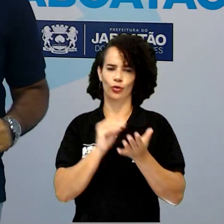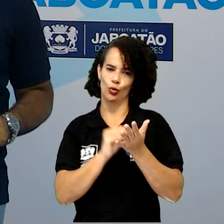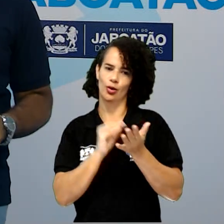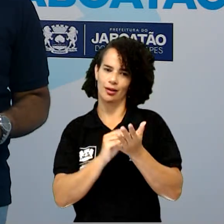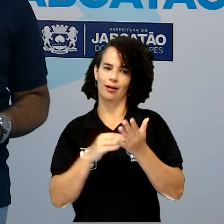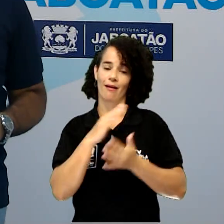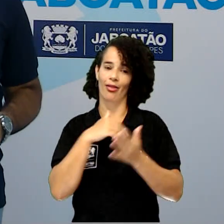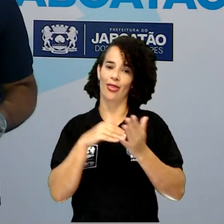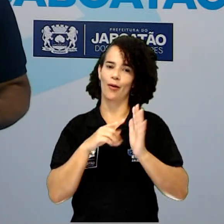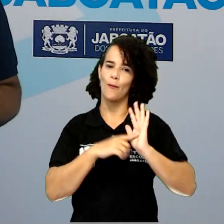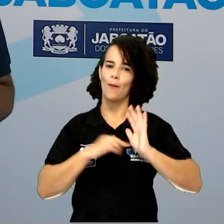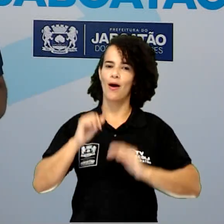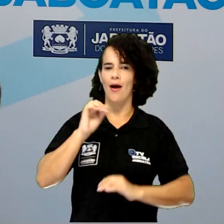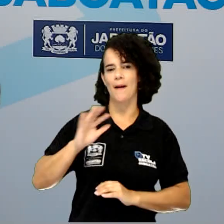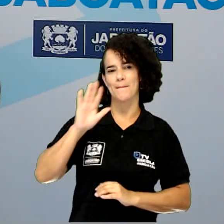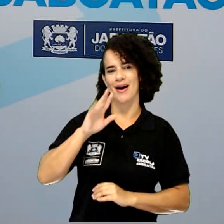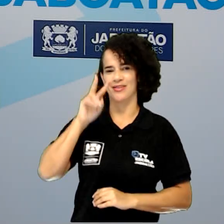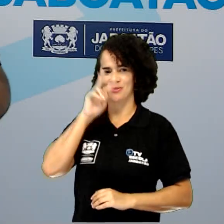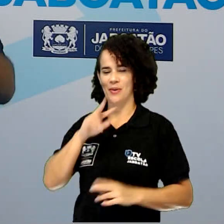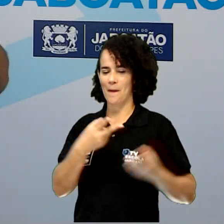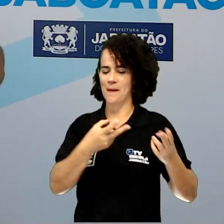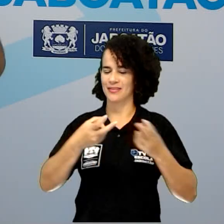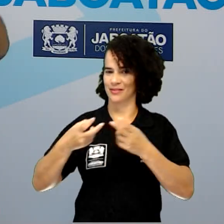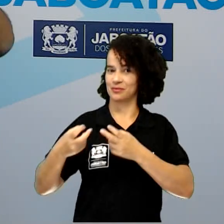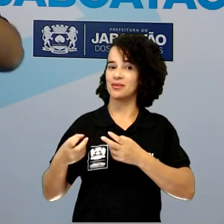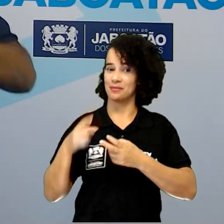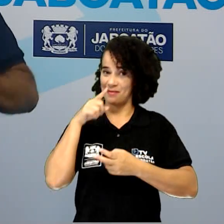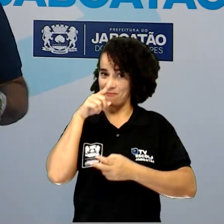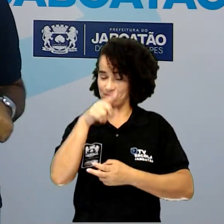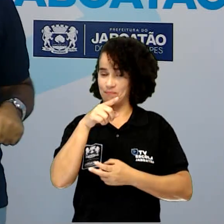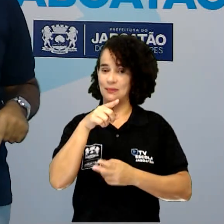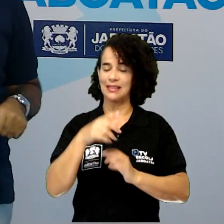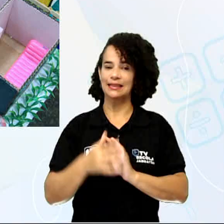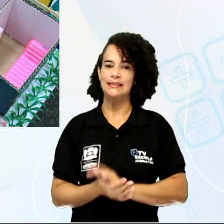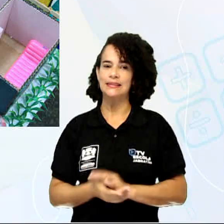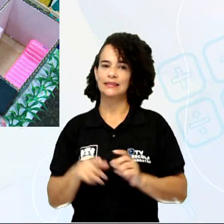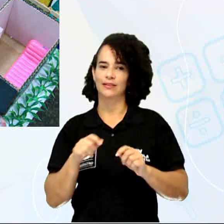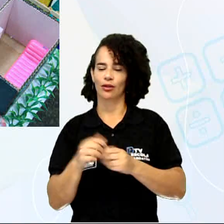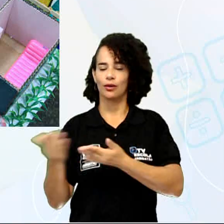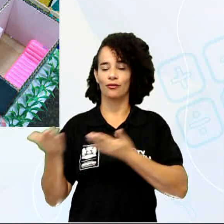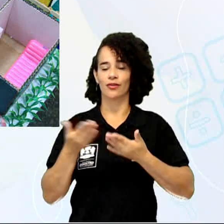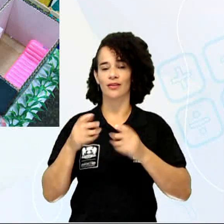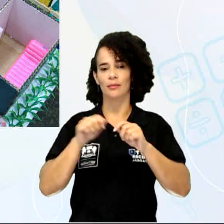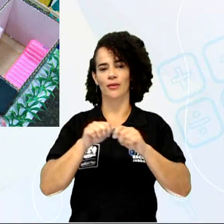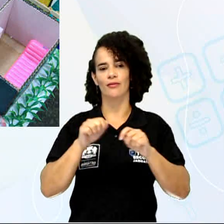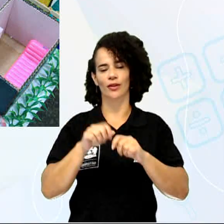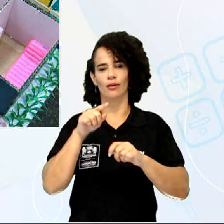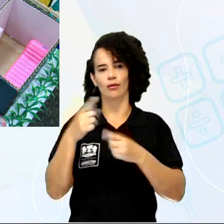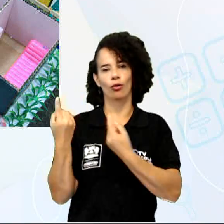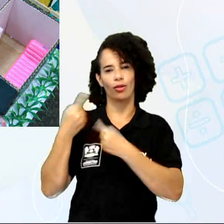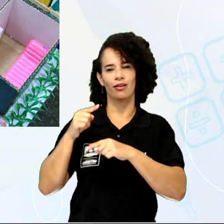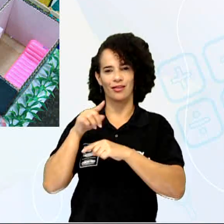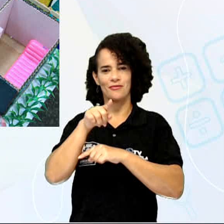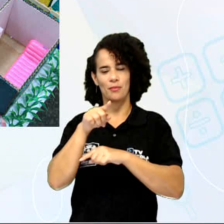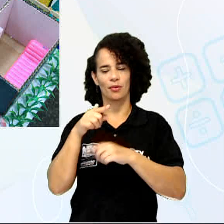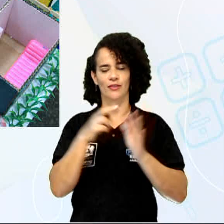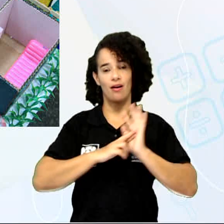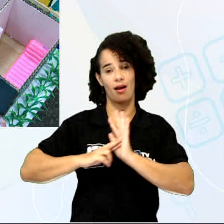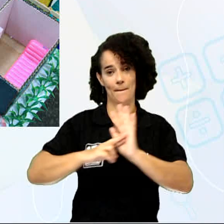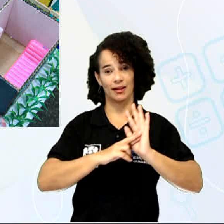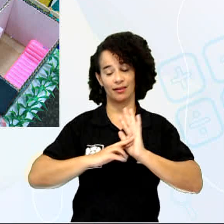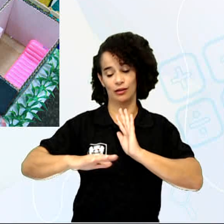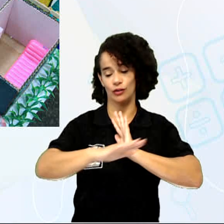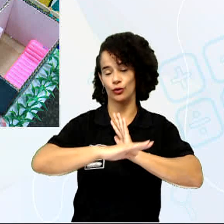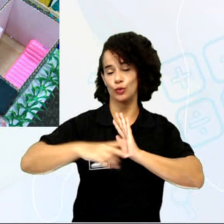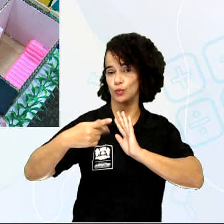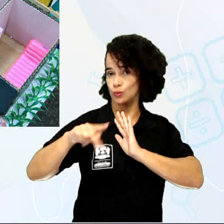aí do lado. E aí, é esse convite que eu quero fazer para você representar o seu